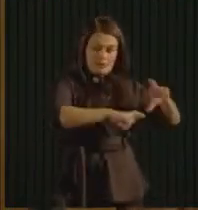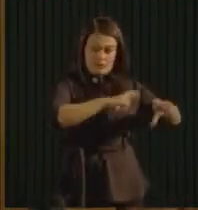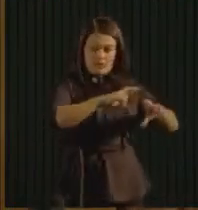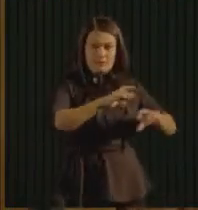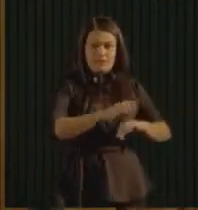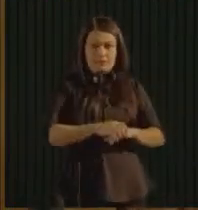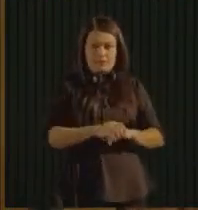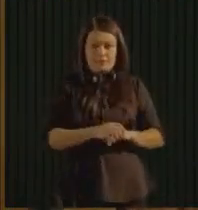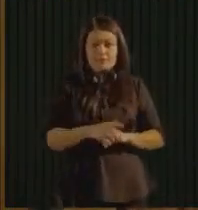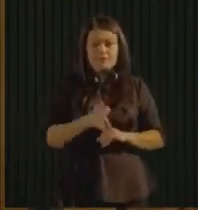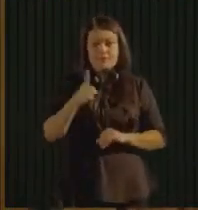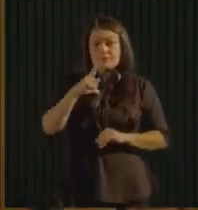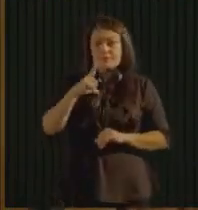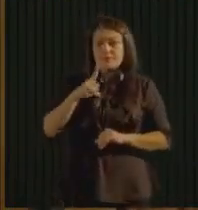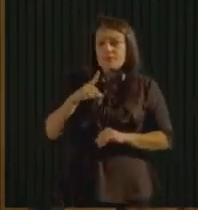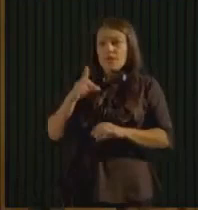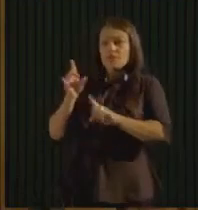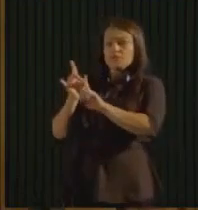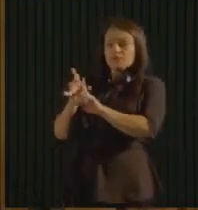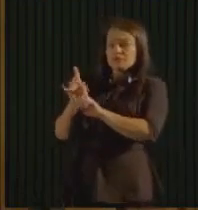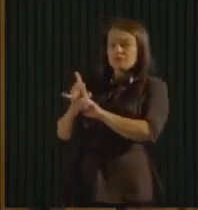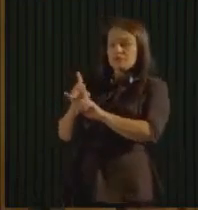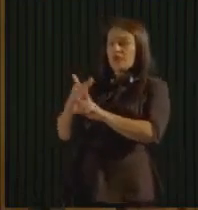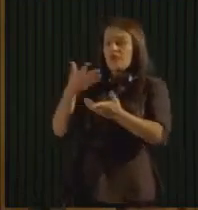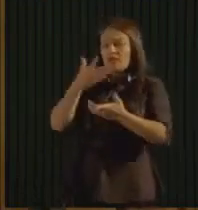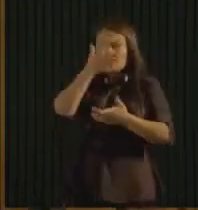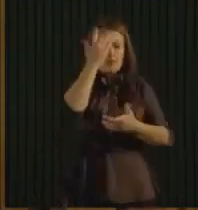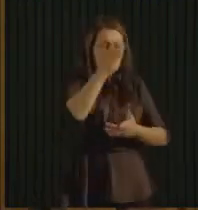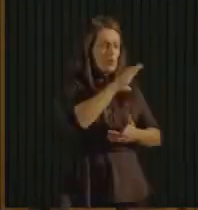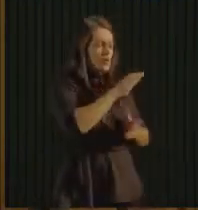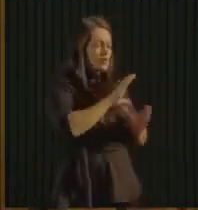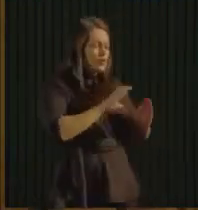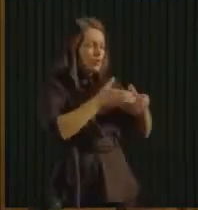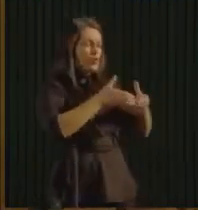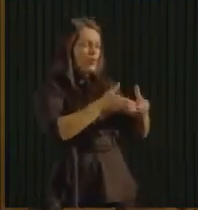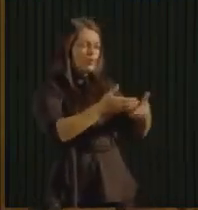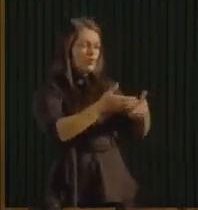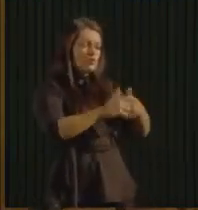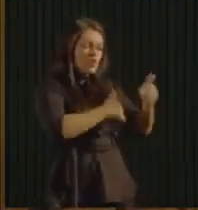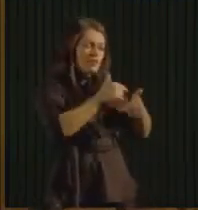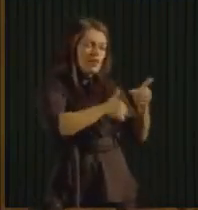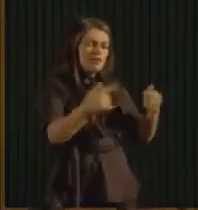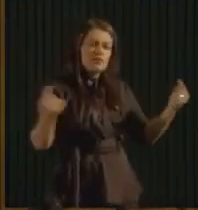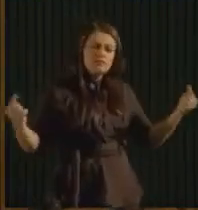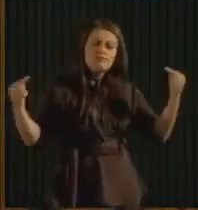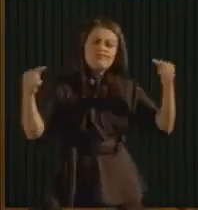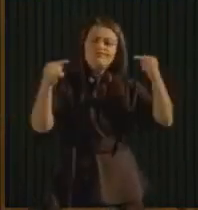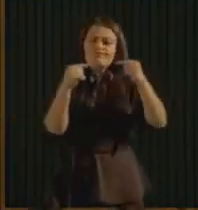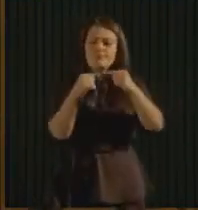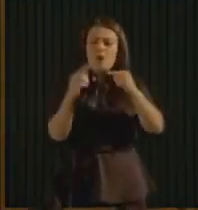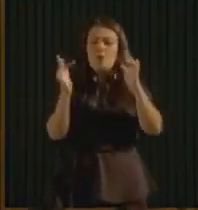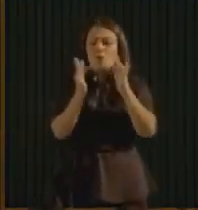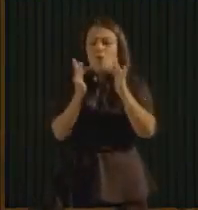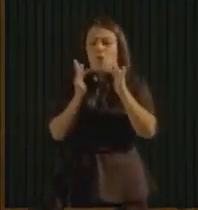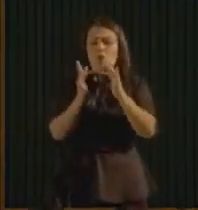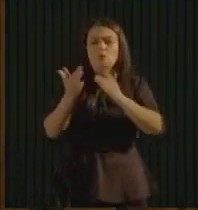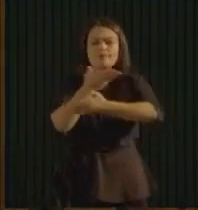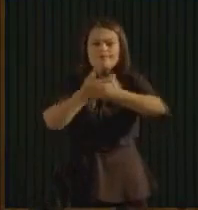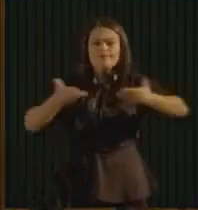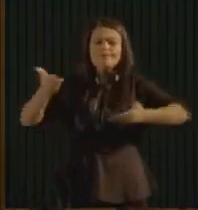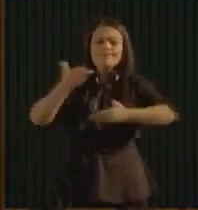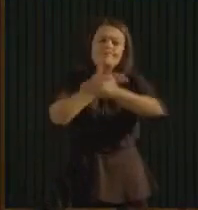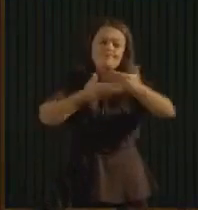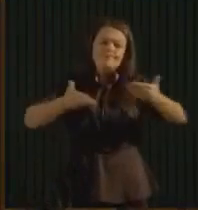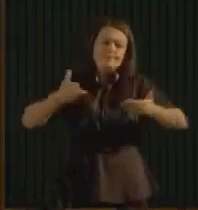implicava custos e para os catadores não havia logística para fazer essa reciclagem e as empresas de vidro, a